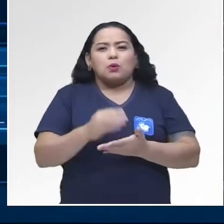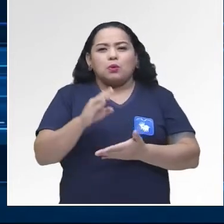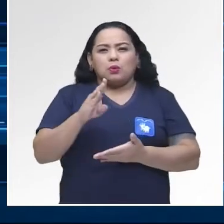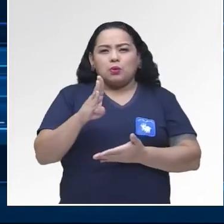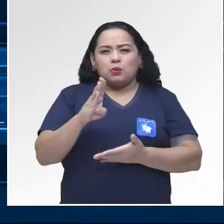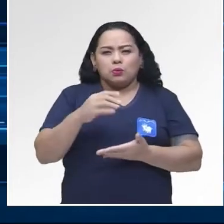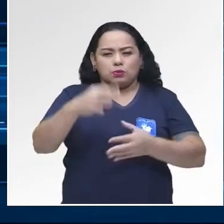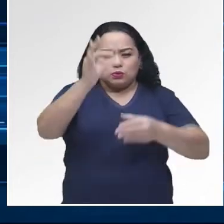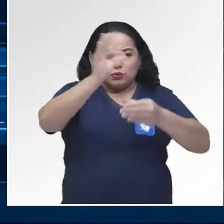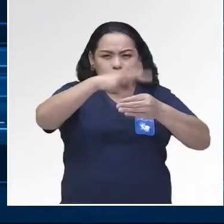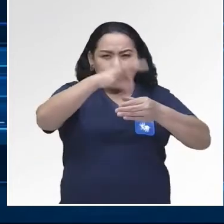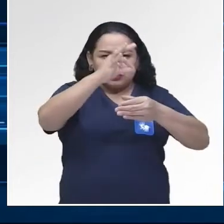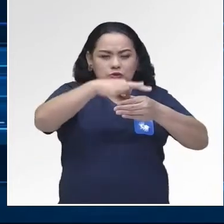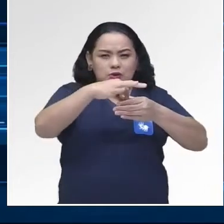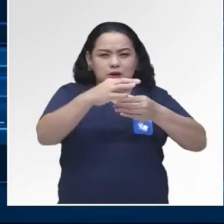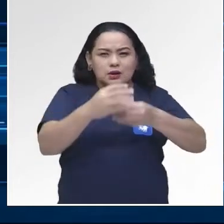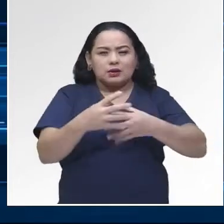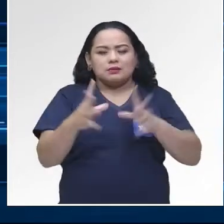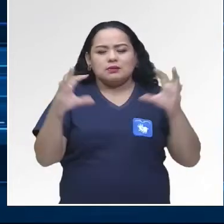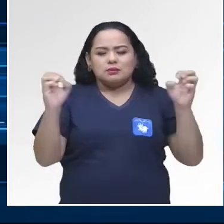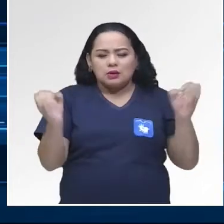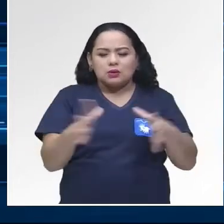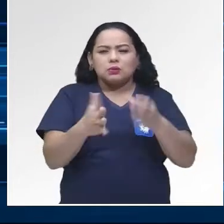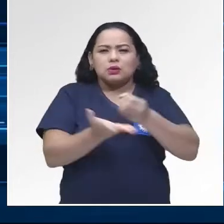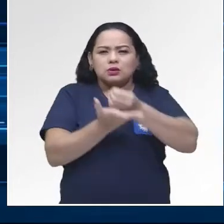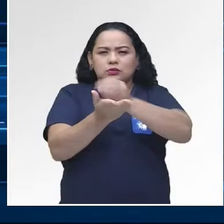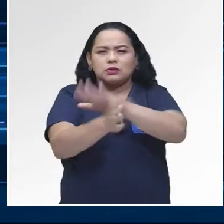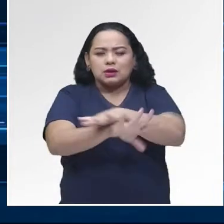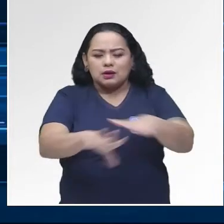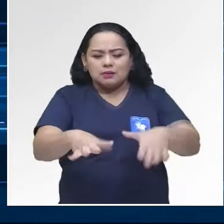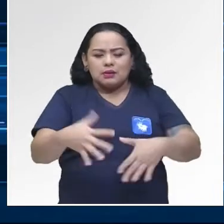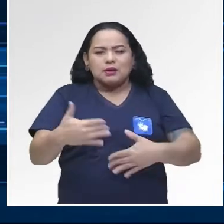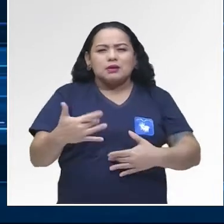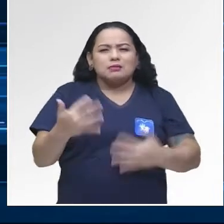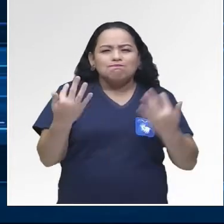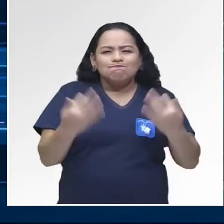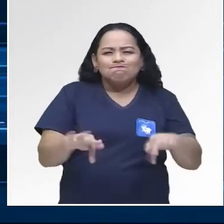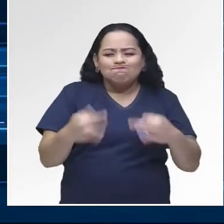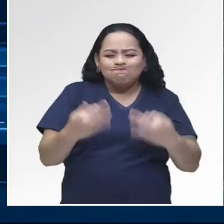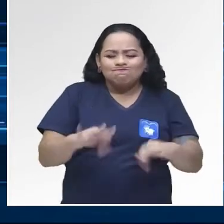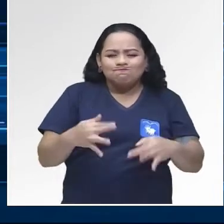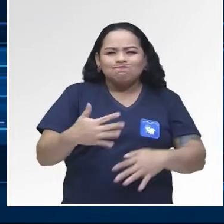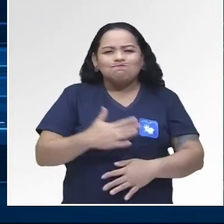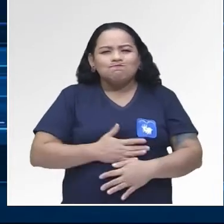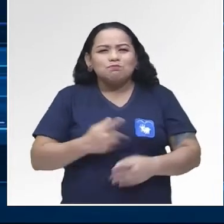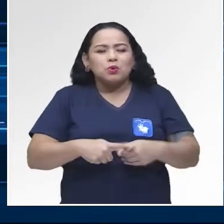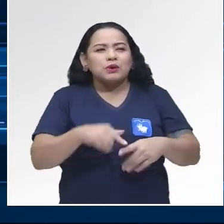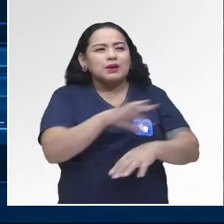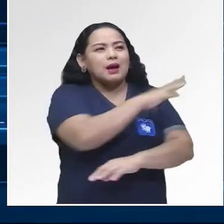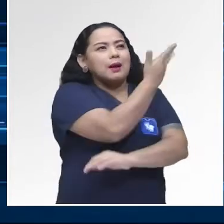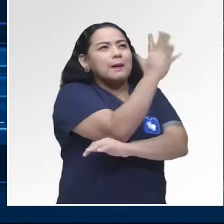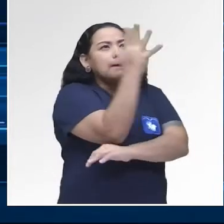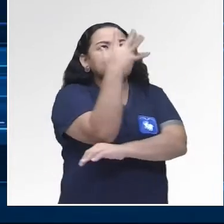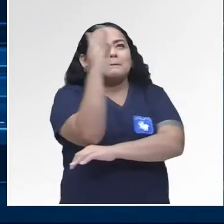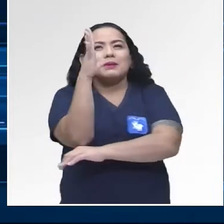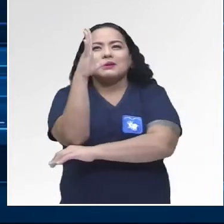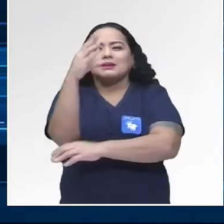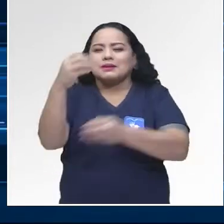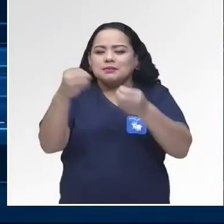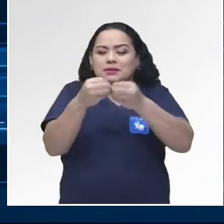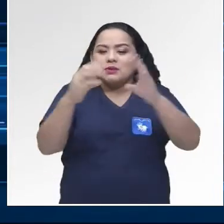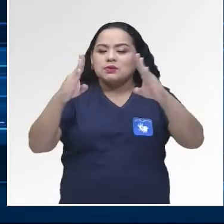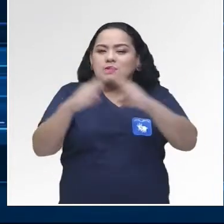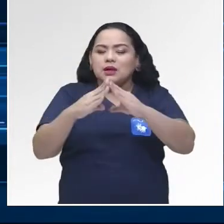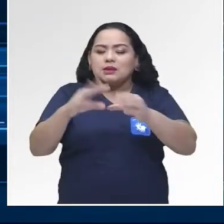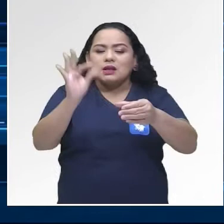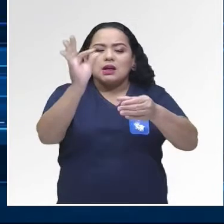para dor de barriga? Porque ela comprou na drogaria? Não, muitas vezes está no quintal a planta. Né? E aí faz o chá